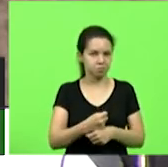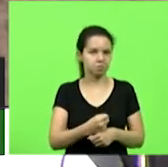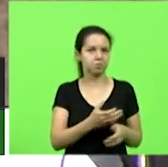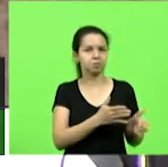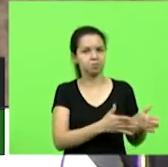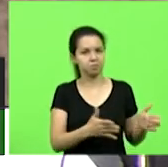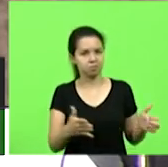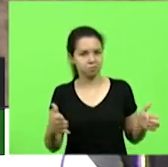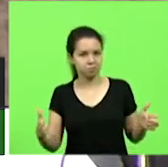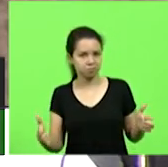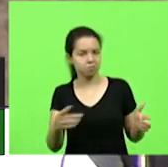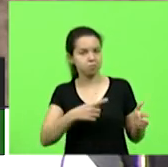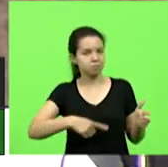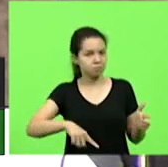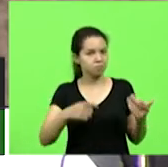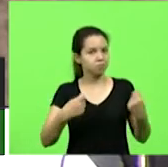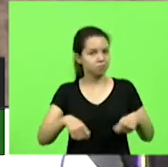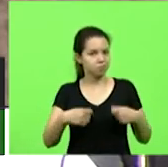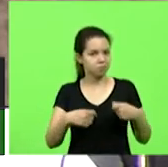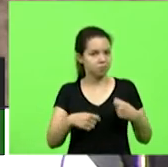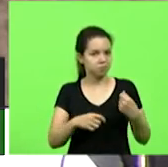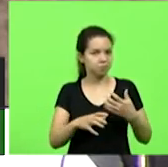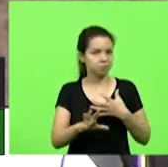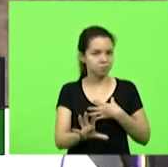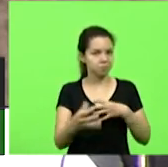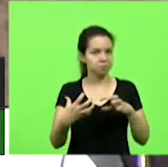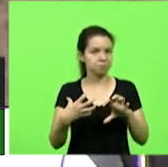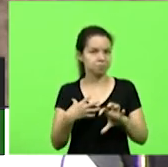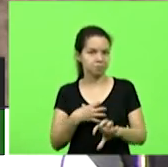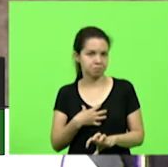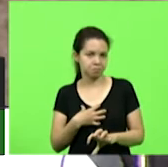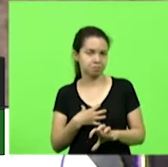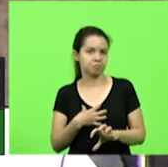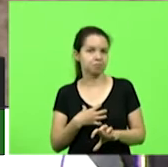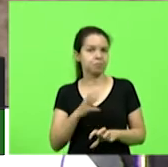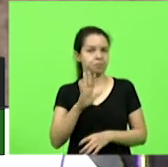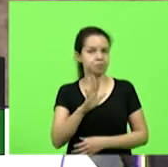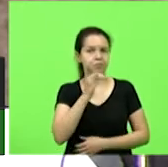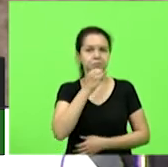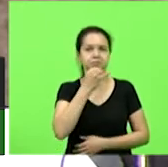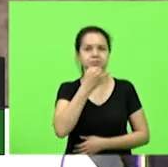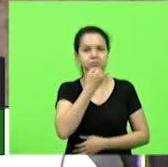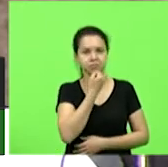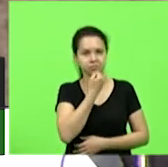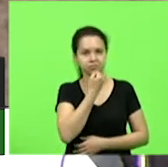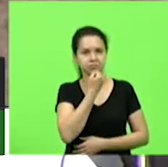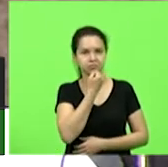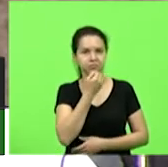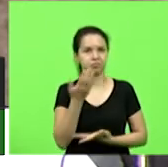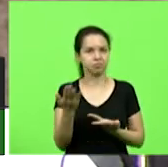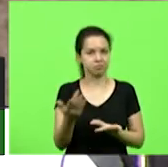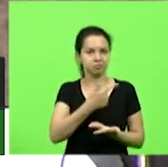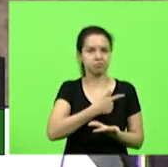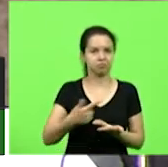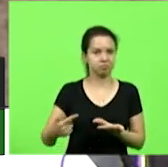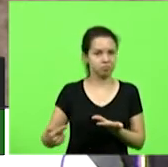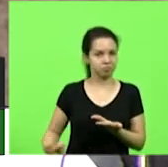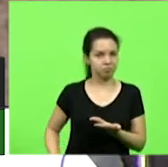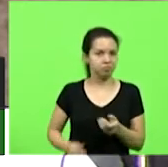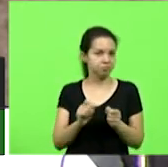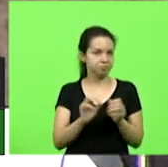de ter um pouco mais de sensibilidade nesse sentido. Mas, infelizmente, esse governo nada